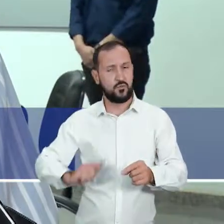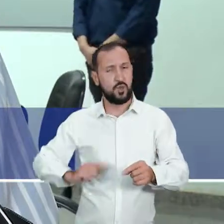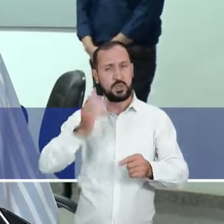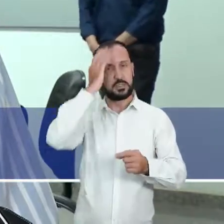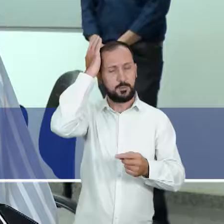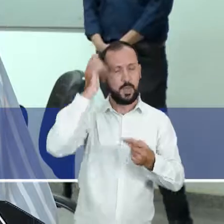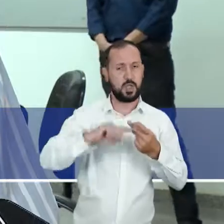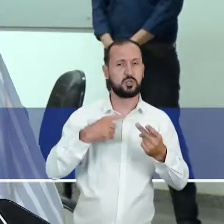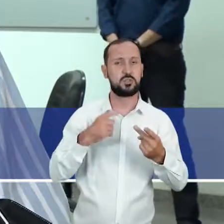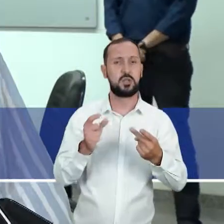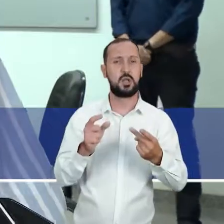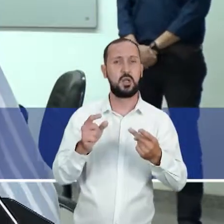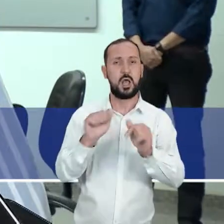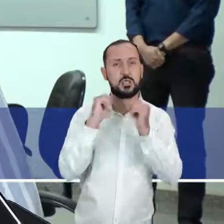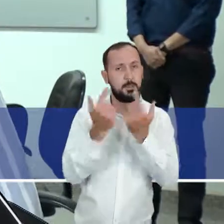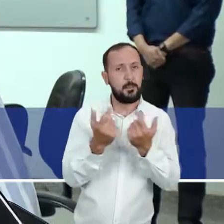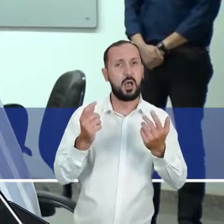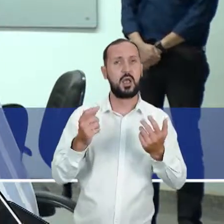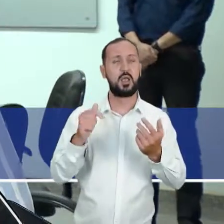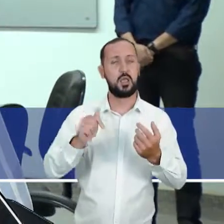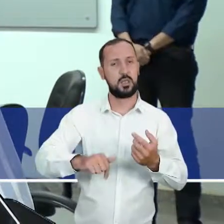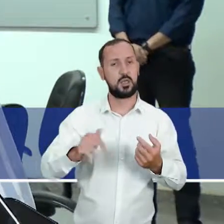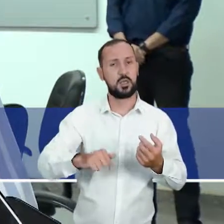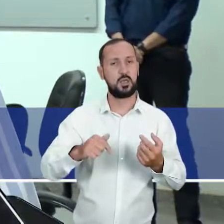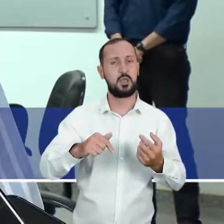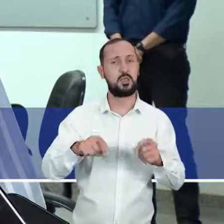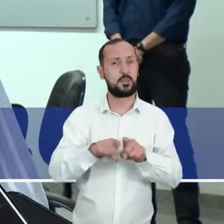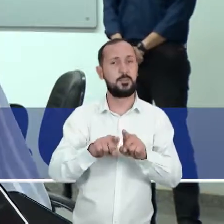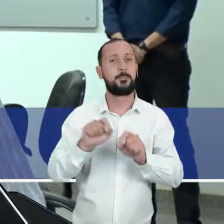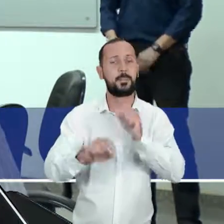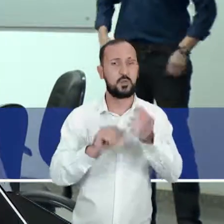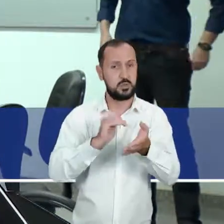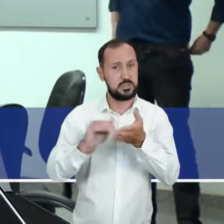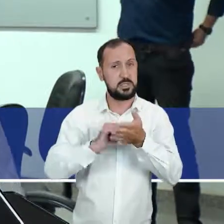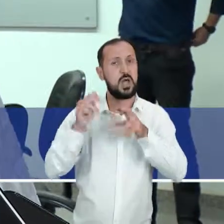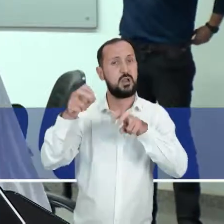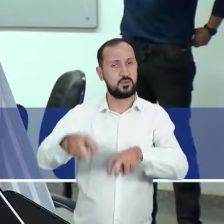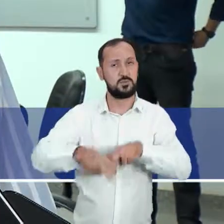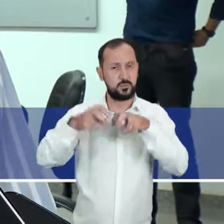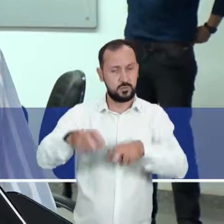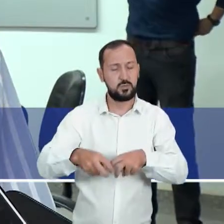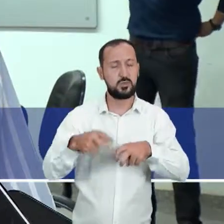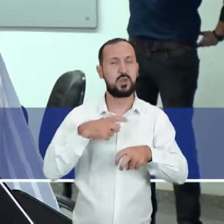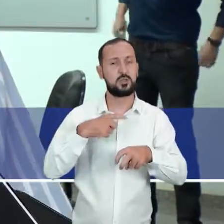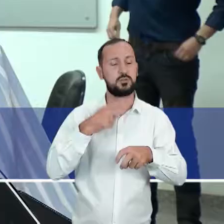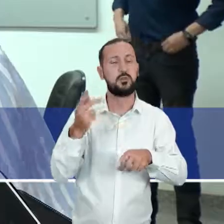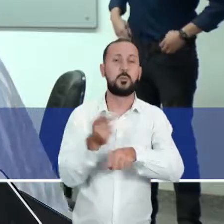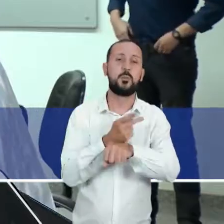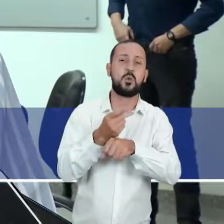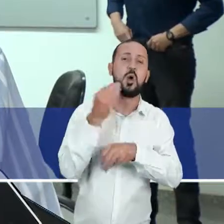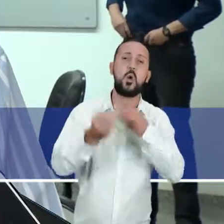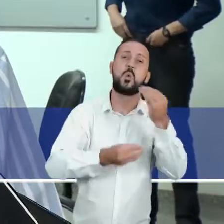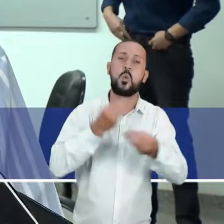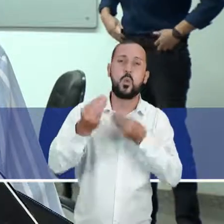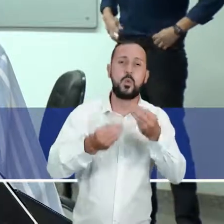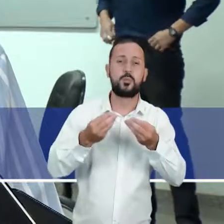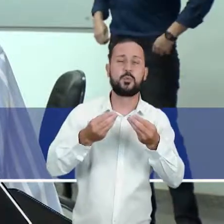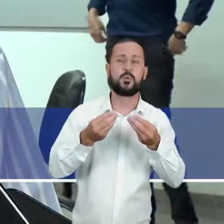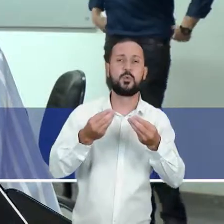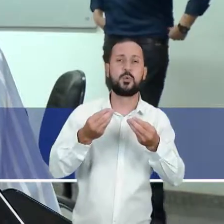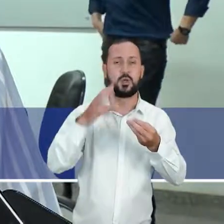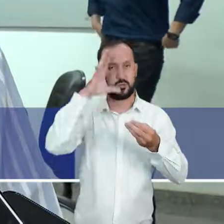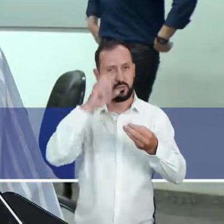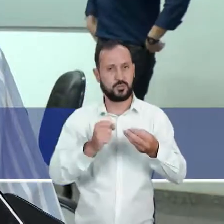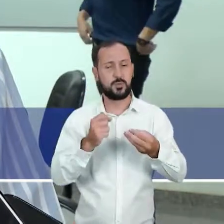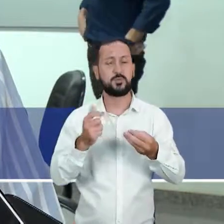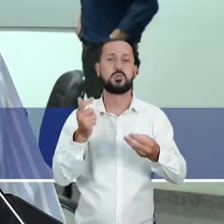Reinaldo Azambuja, quanto a Assembleia Legislativa aqui, e quanto o nosso secretário de Fazenda, doutor Felipe, nós vamos achar um caminho e uma